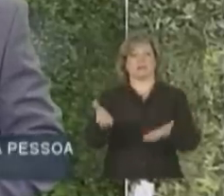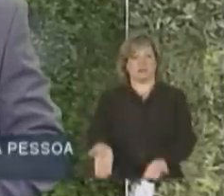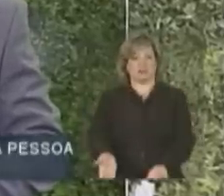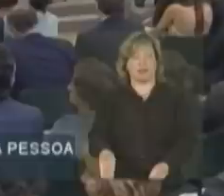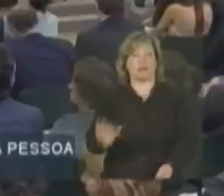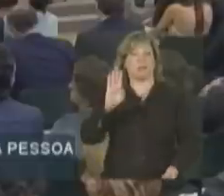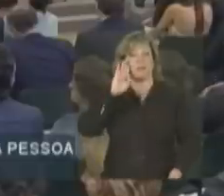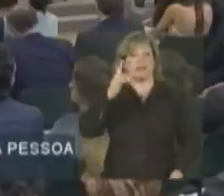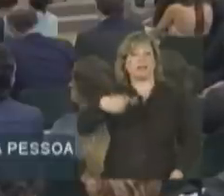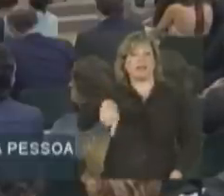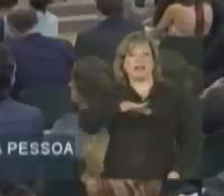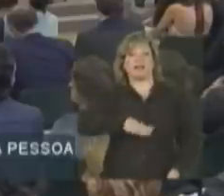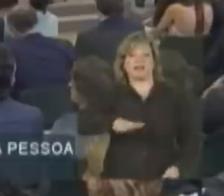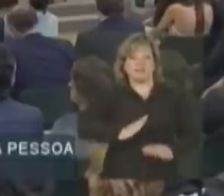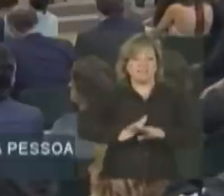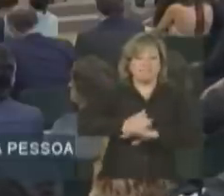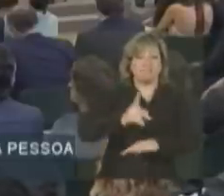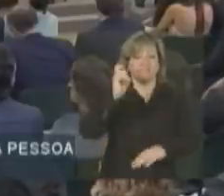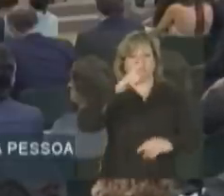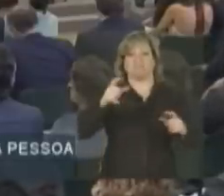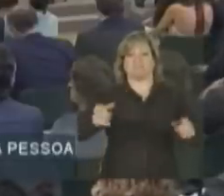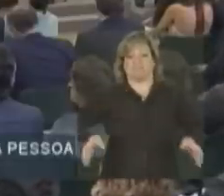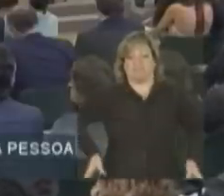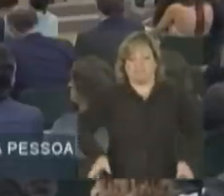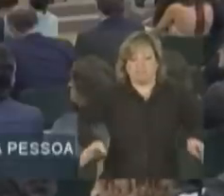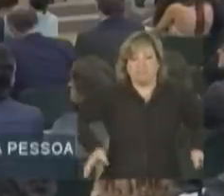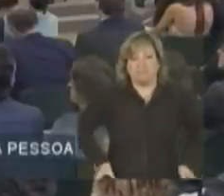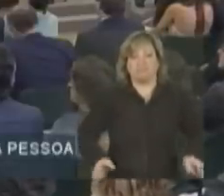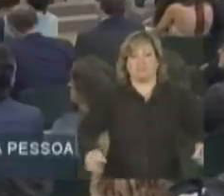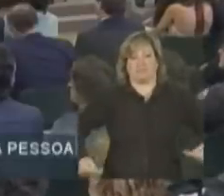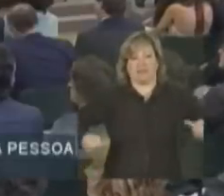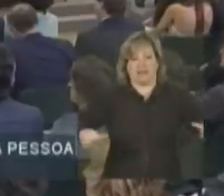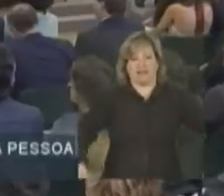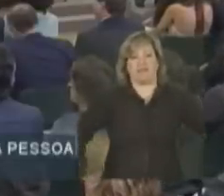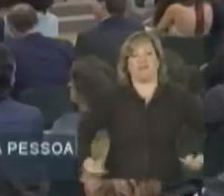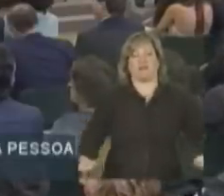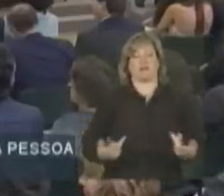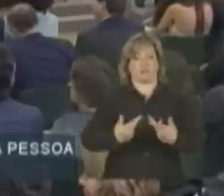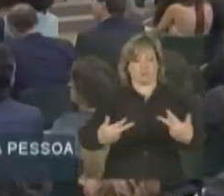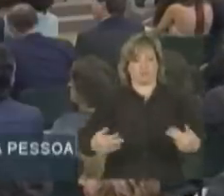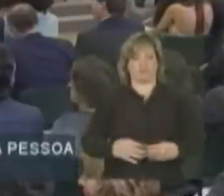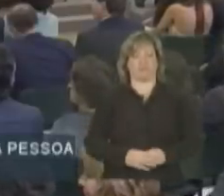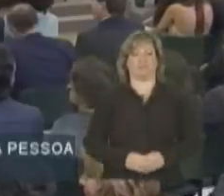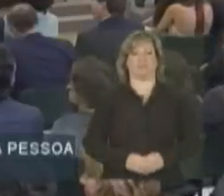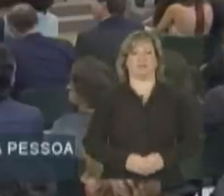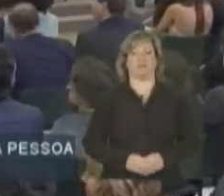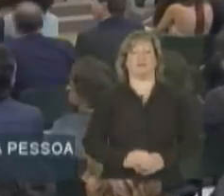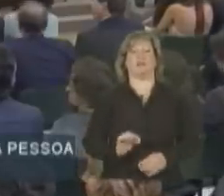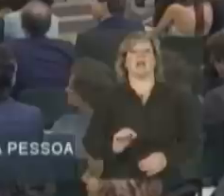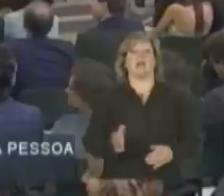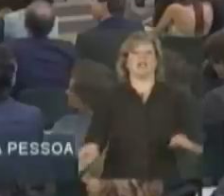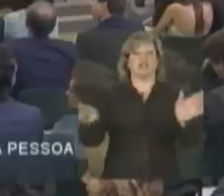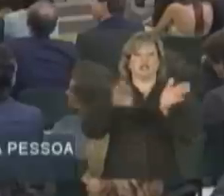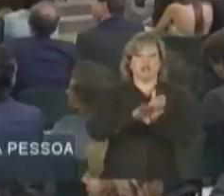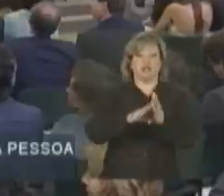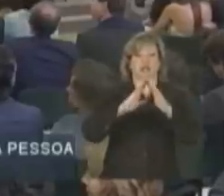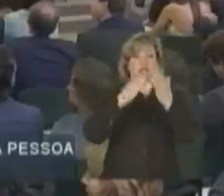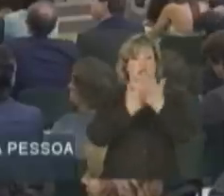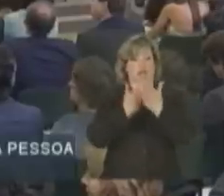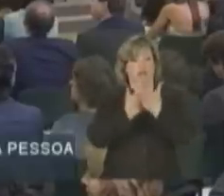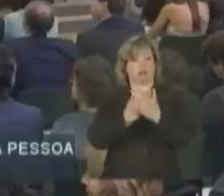têm maiores dificuldades de mobilidade. Chegando na escola, a escola precisa estar